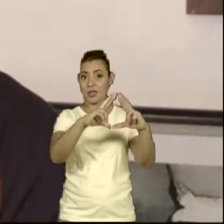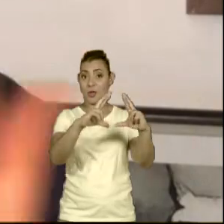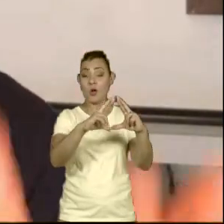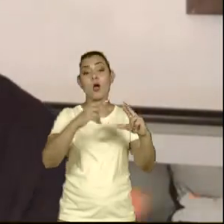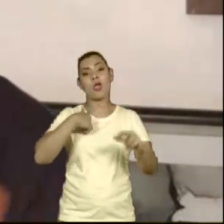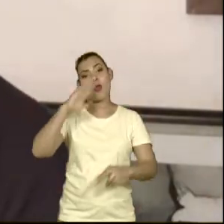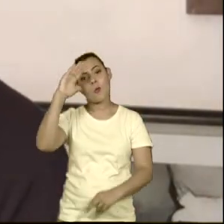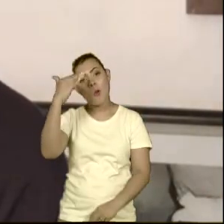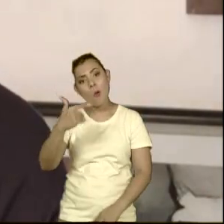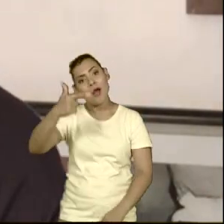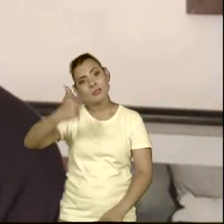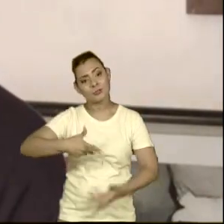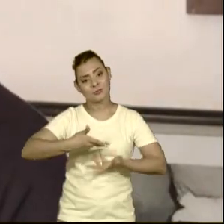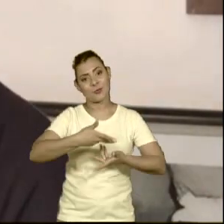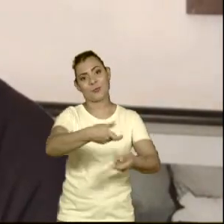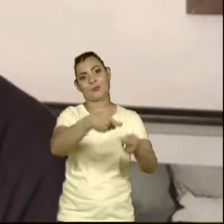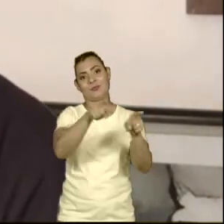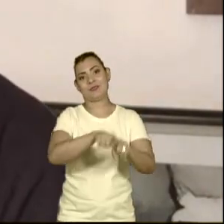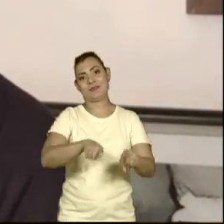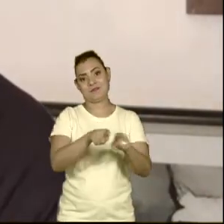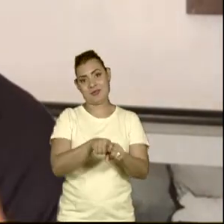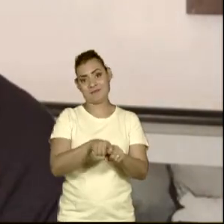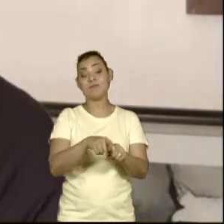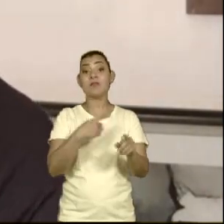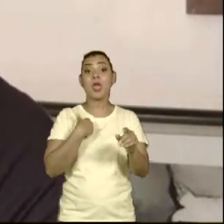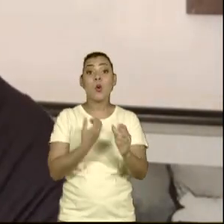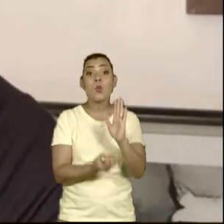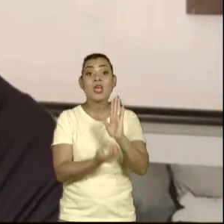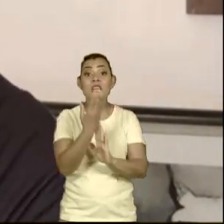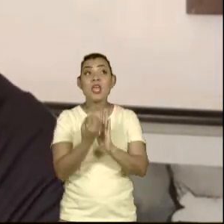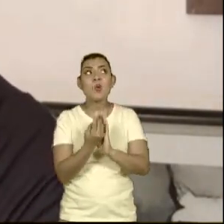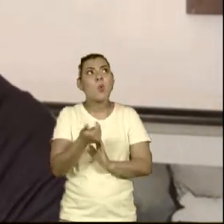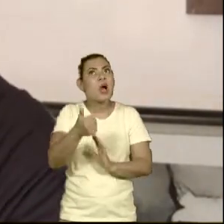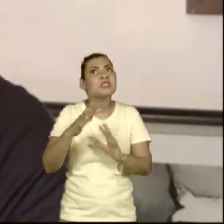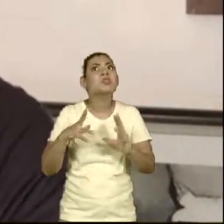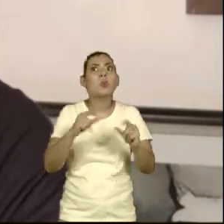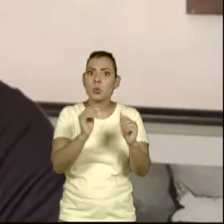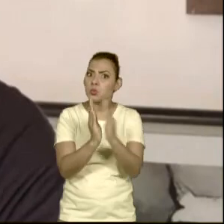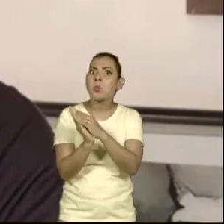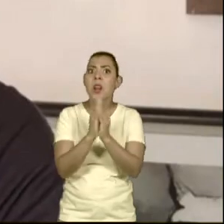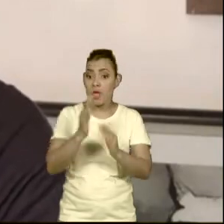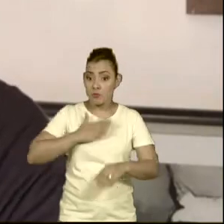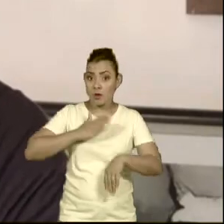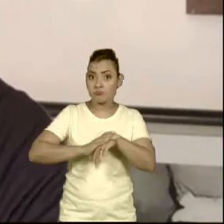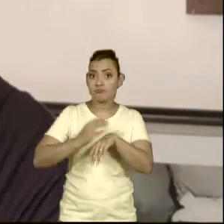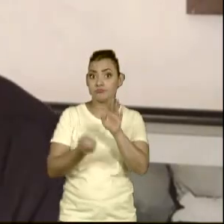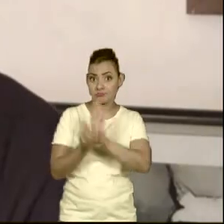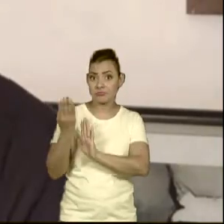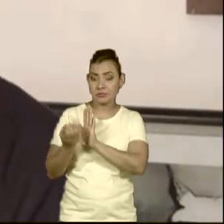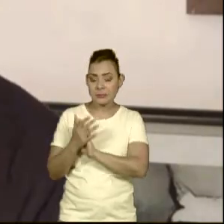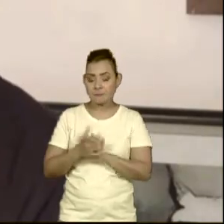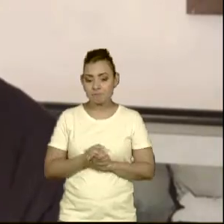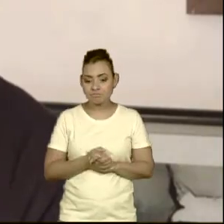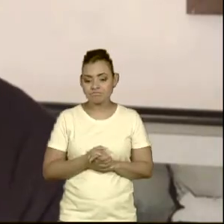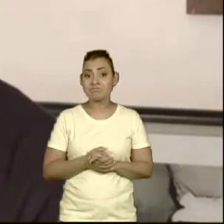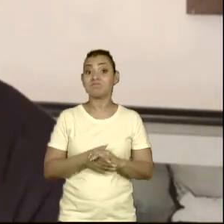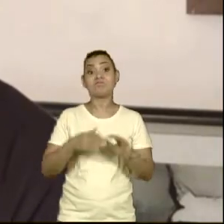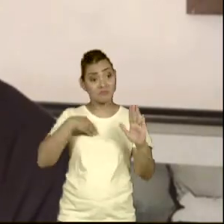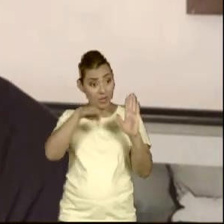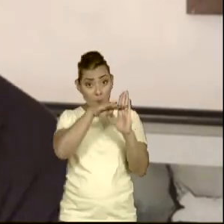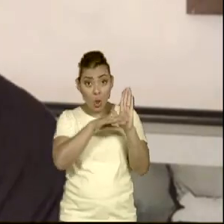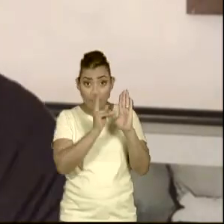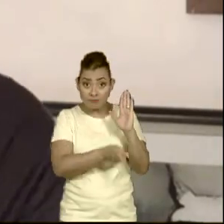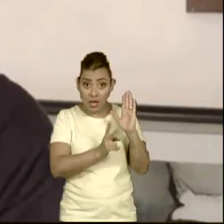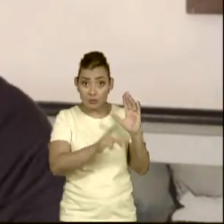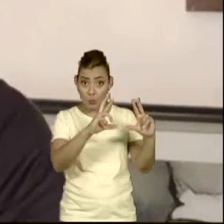a honra, de novo, de ser chamado. Criei quase todos os bonecos da série. Foi nesse programa,